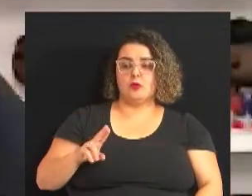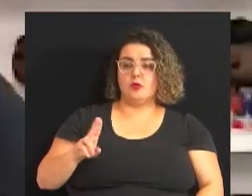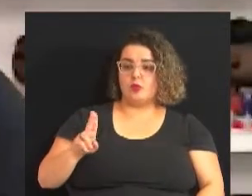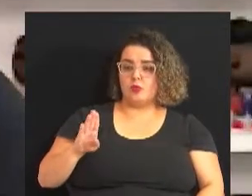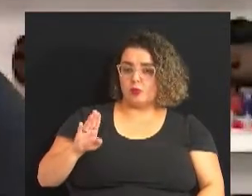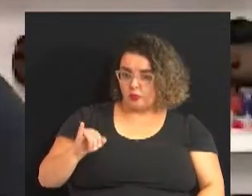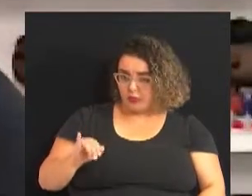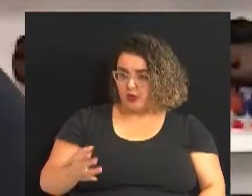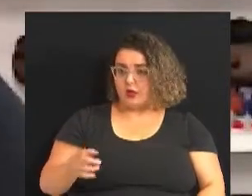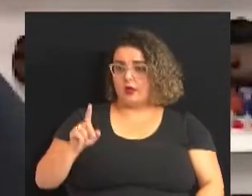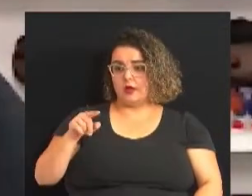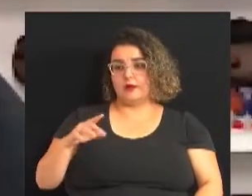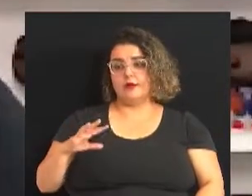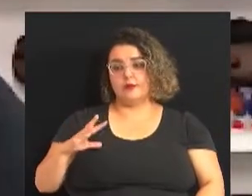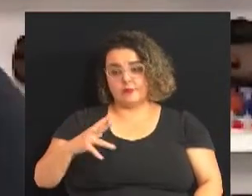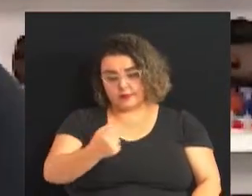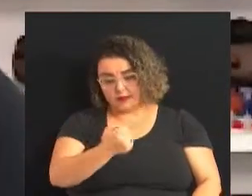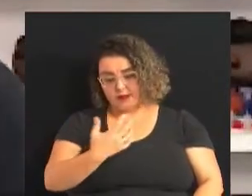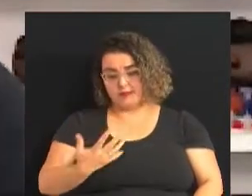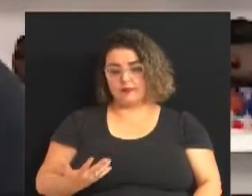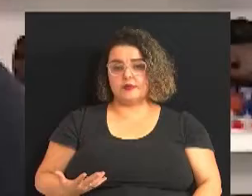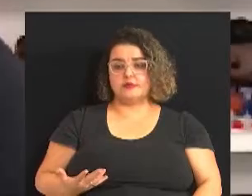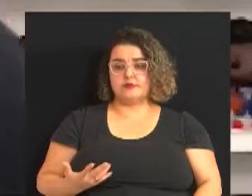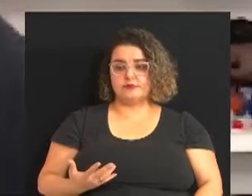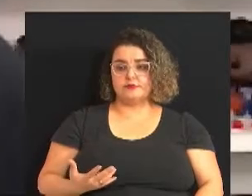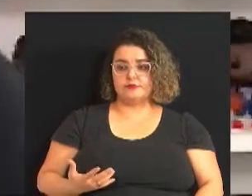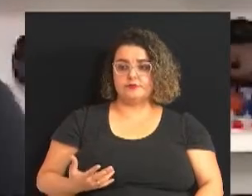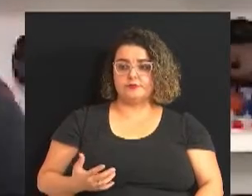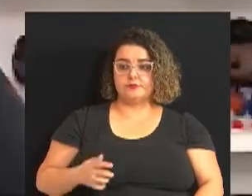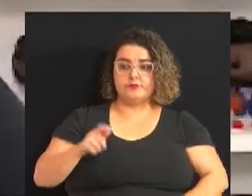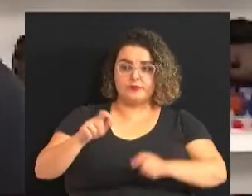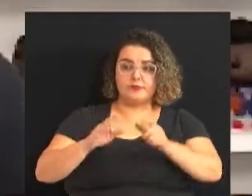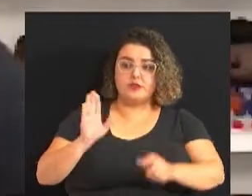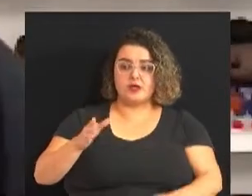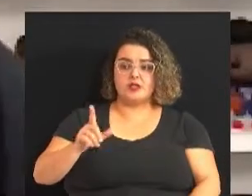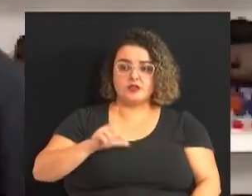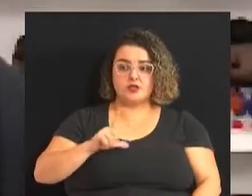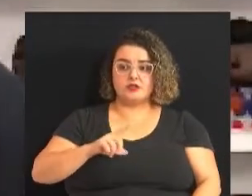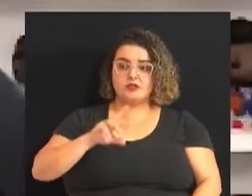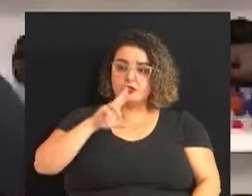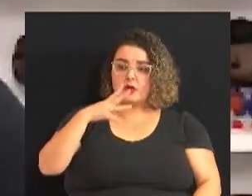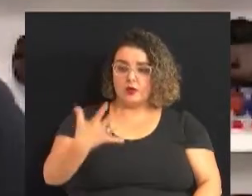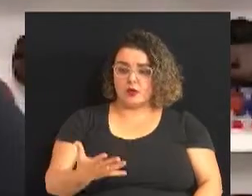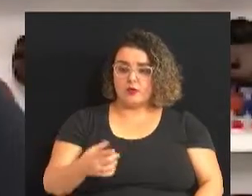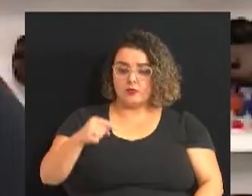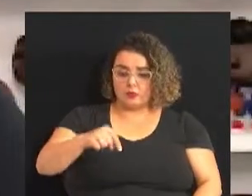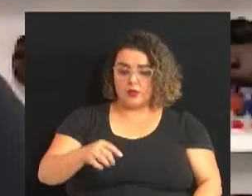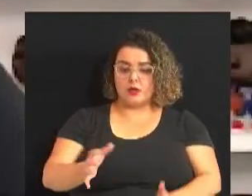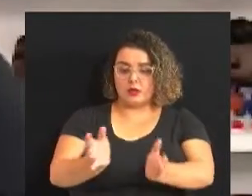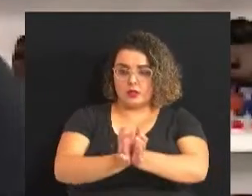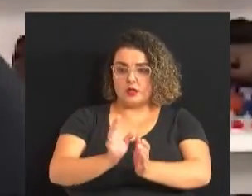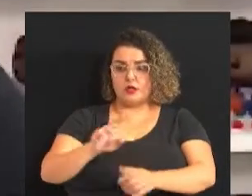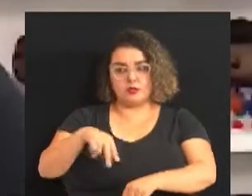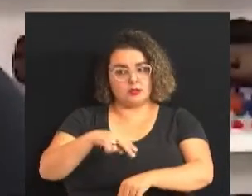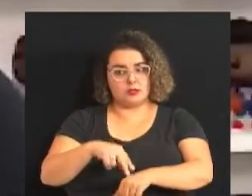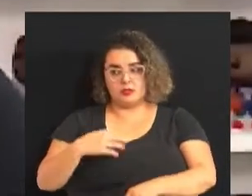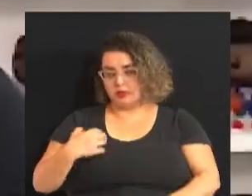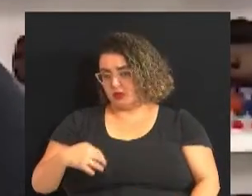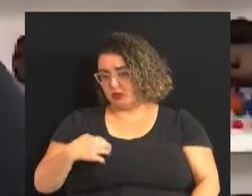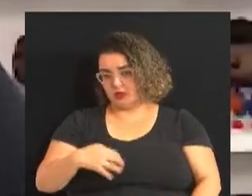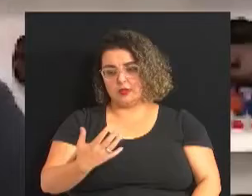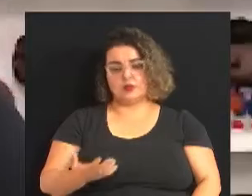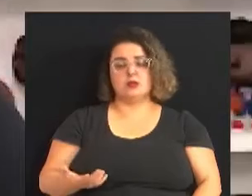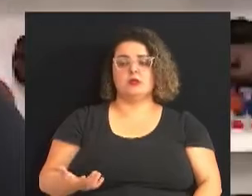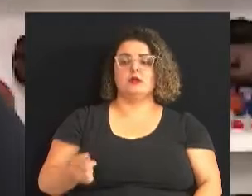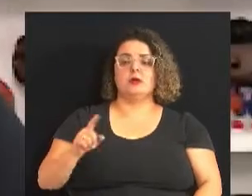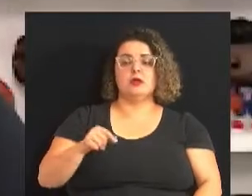que eles quiseram trazer um cara que já tinha trazido o resultado para a seleção nacional da Argentina. Ele foi o comandante